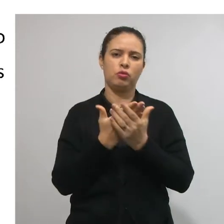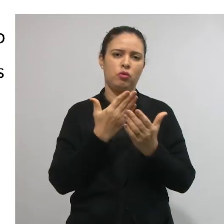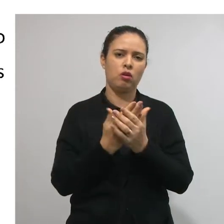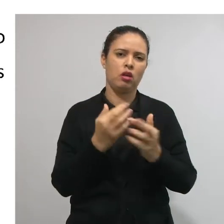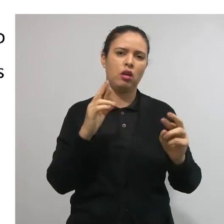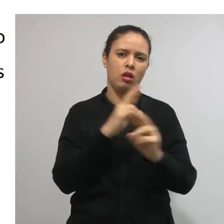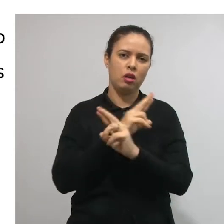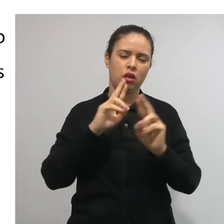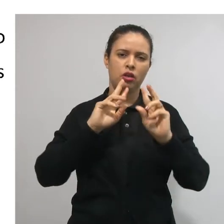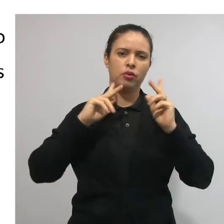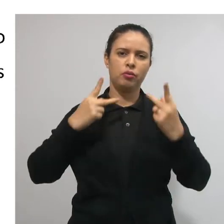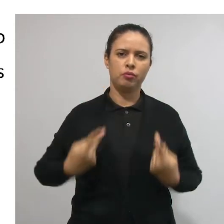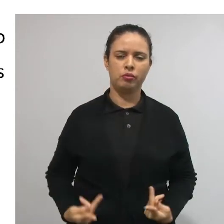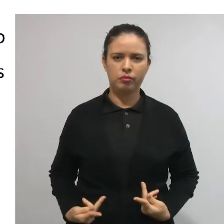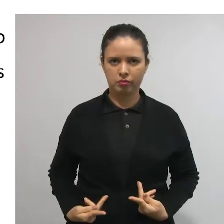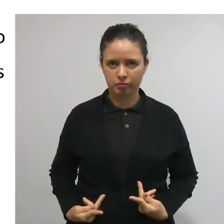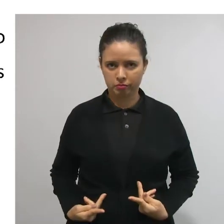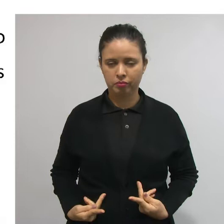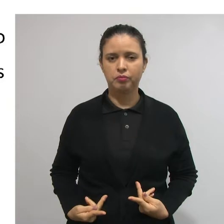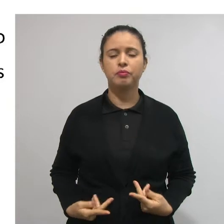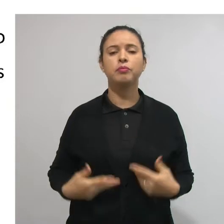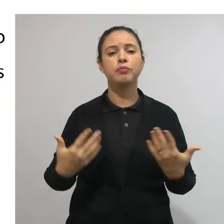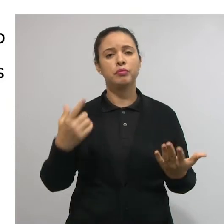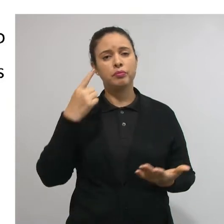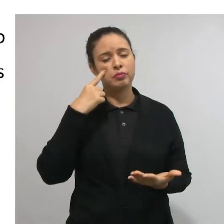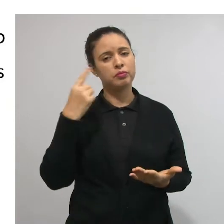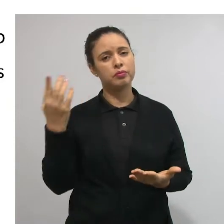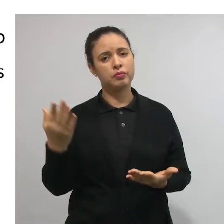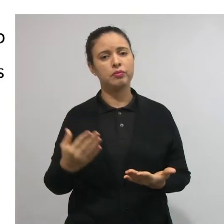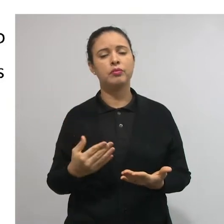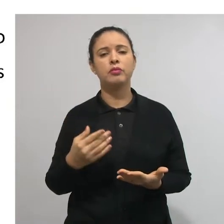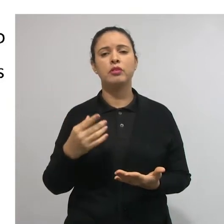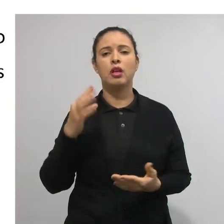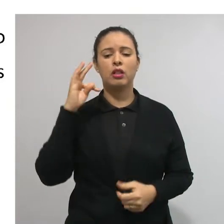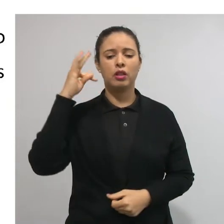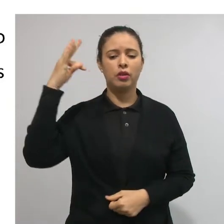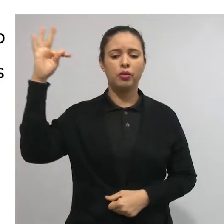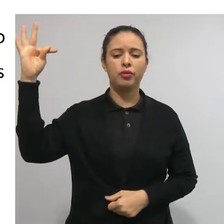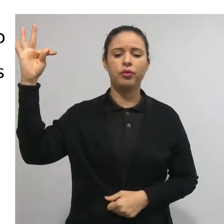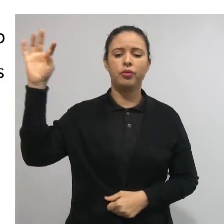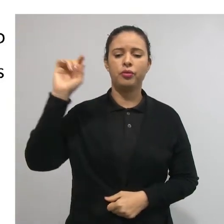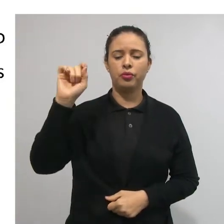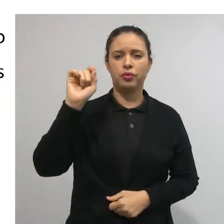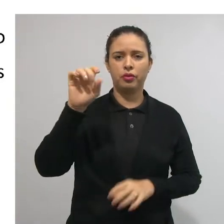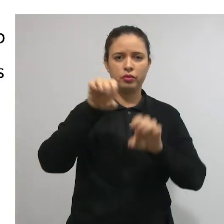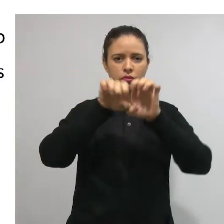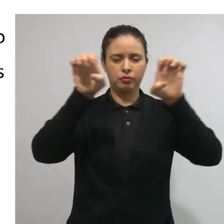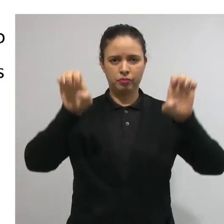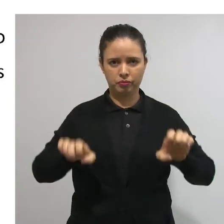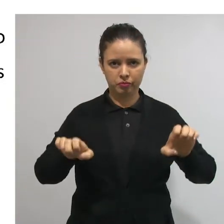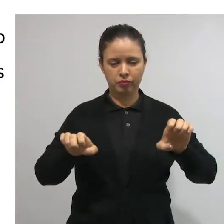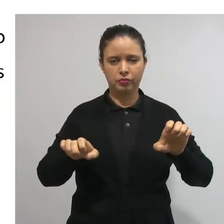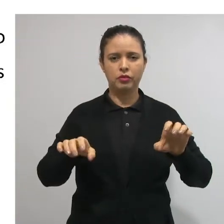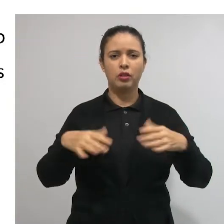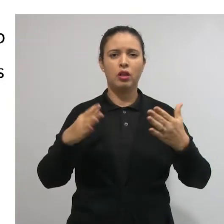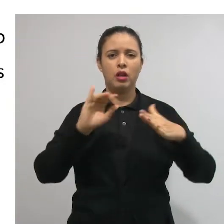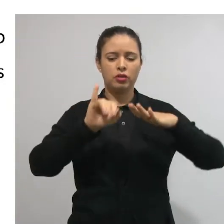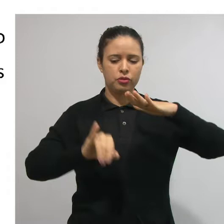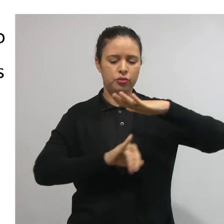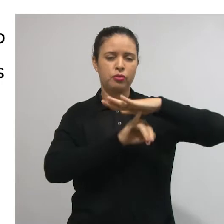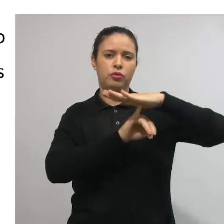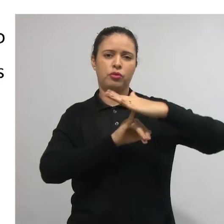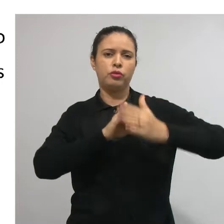era só a estrutura, tá? Como a gente vai ver a partir de agora com a teoria a teoria estruturalista, ou seja, a